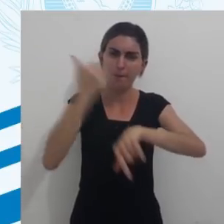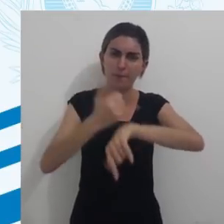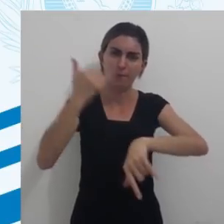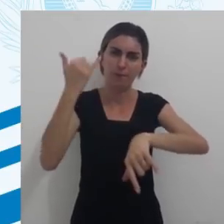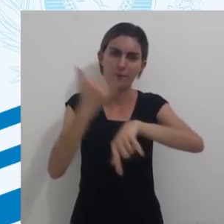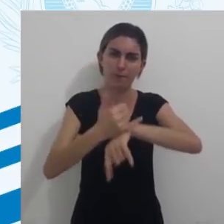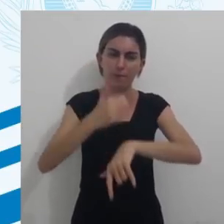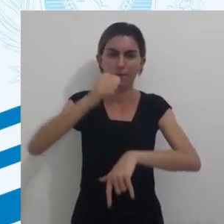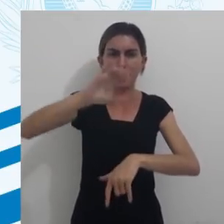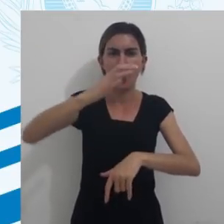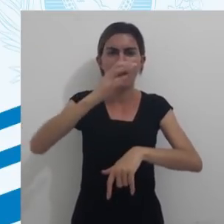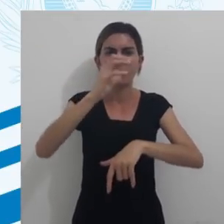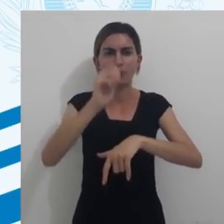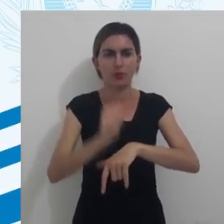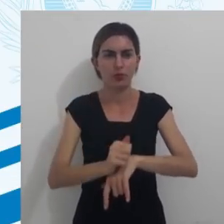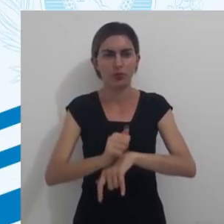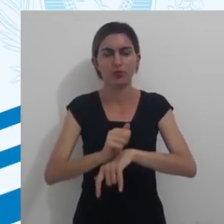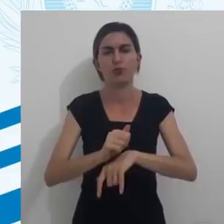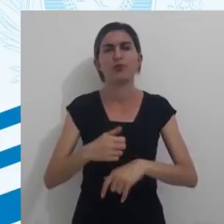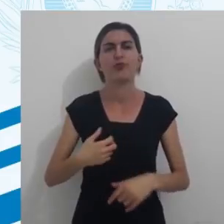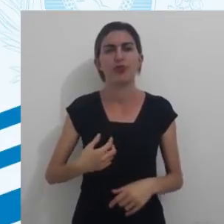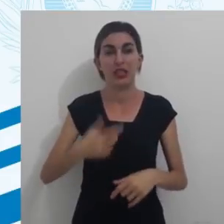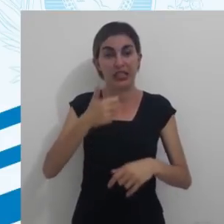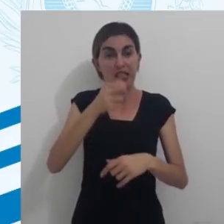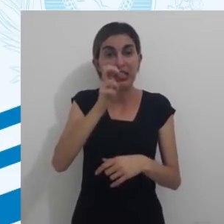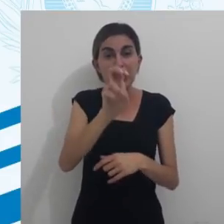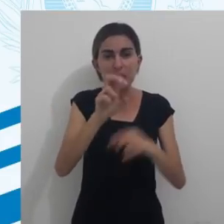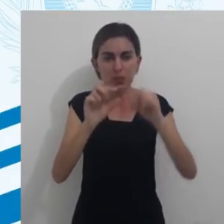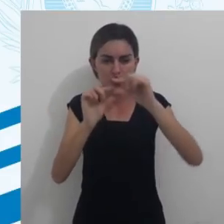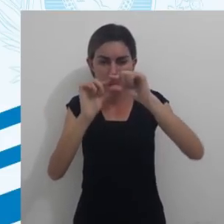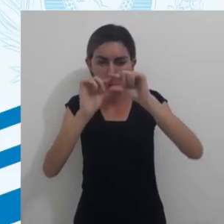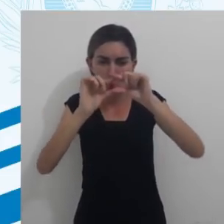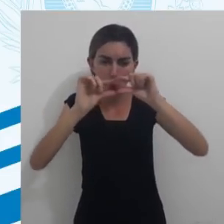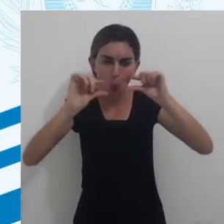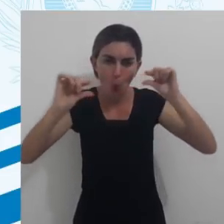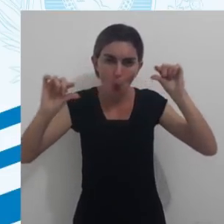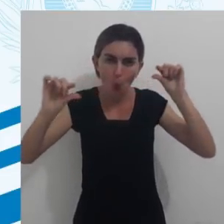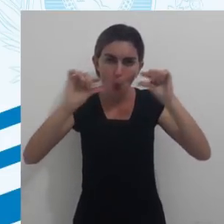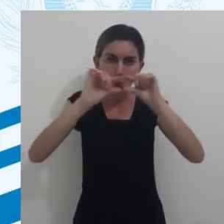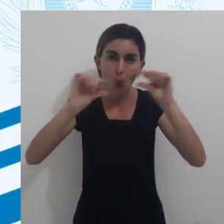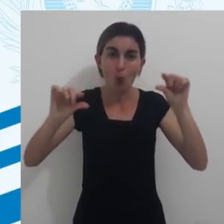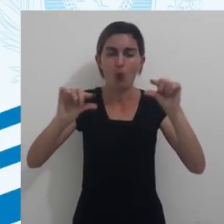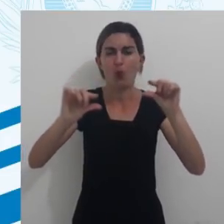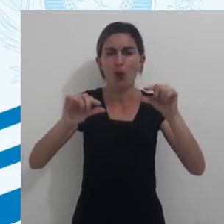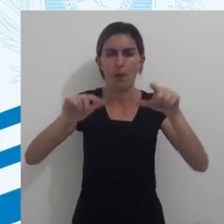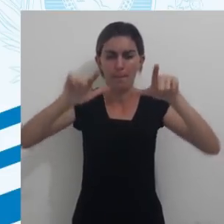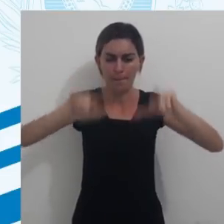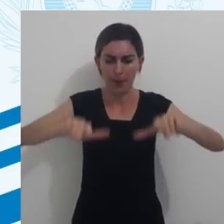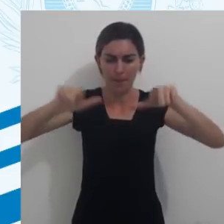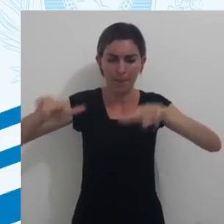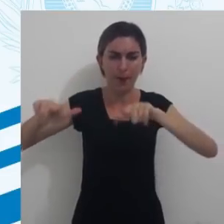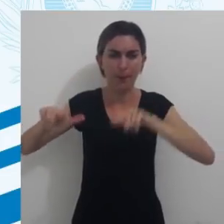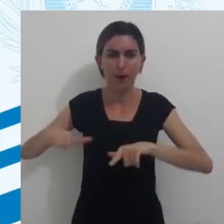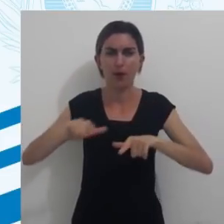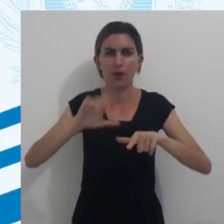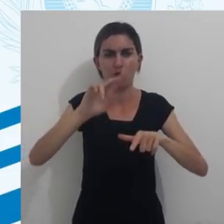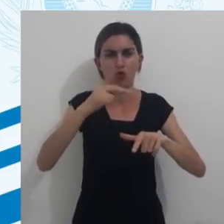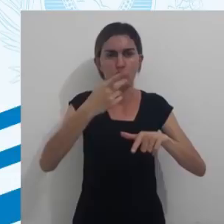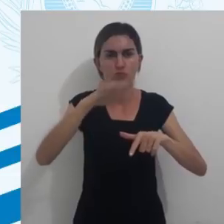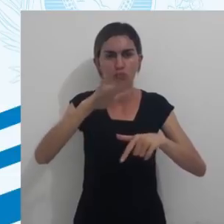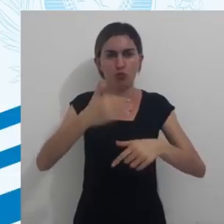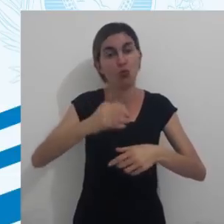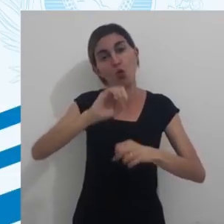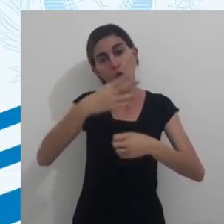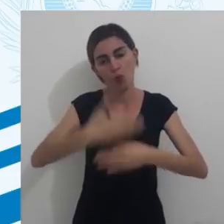de até 15 centímetros de espessura, mas são barradas por grossas placas de chumbos ou paredes